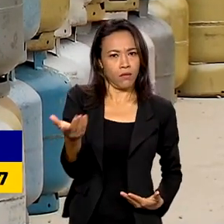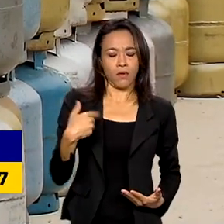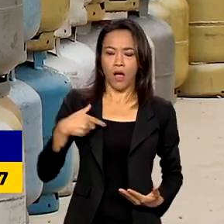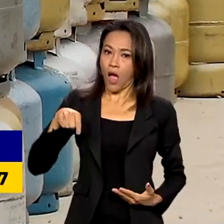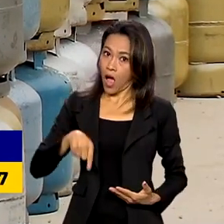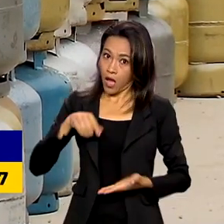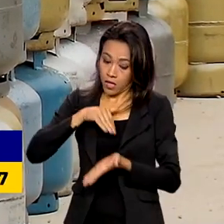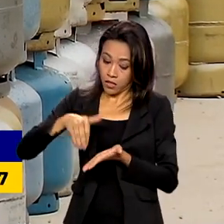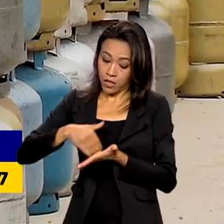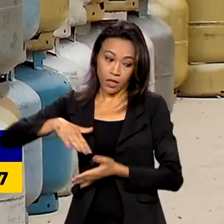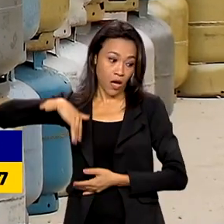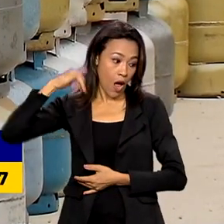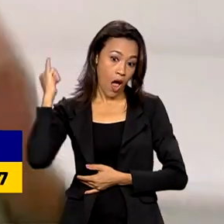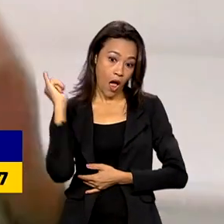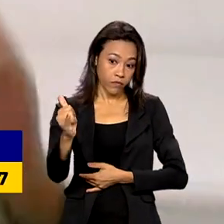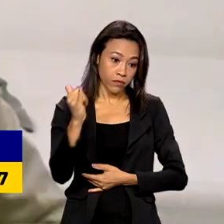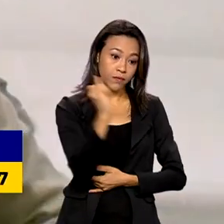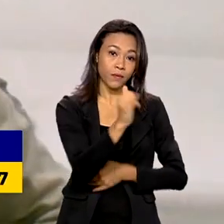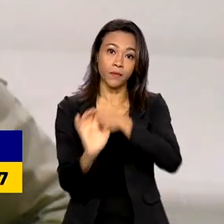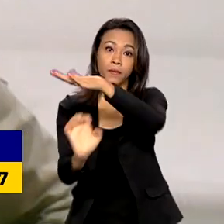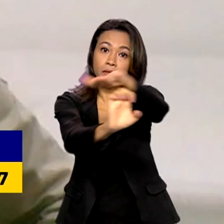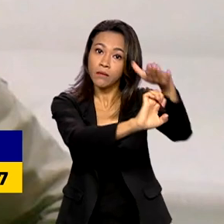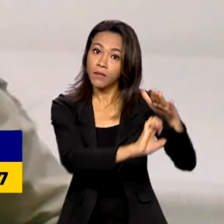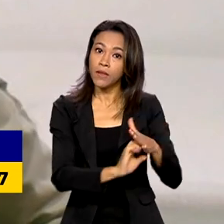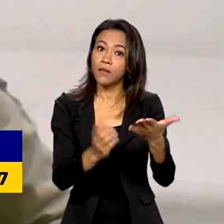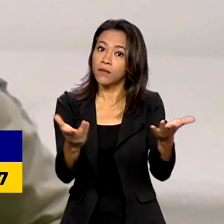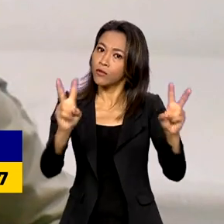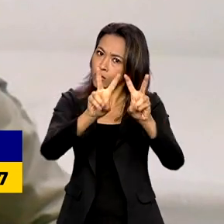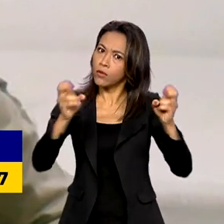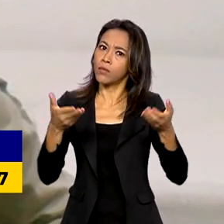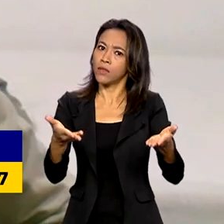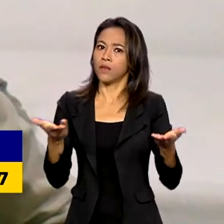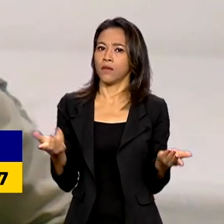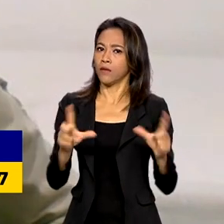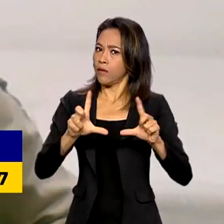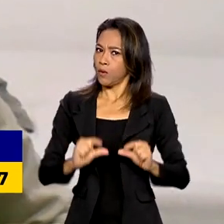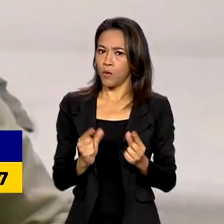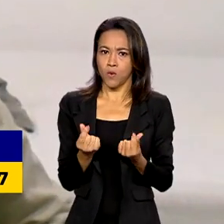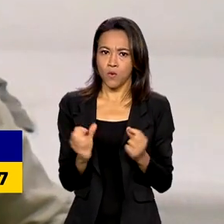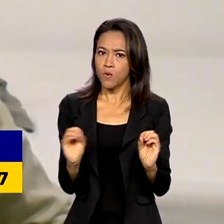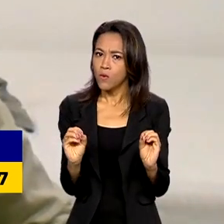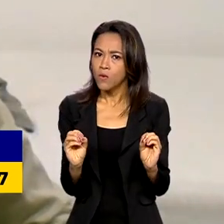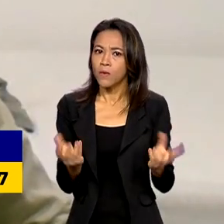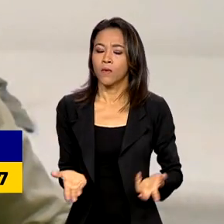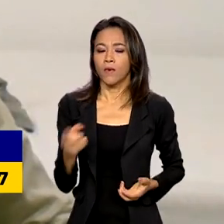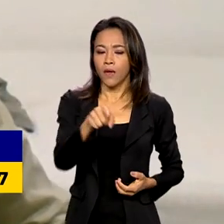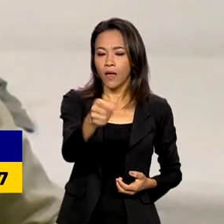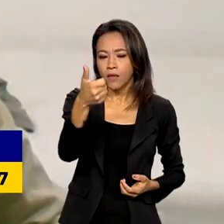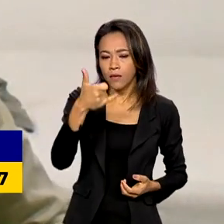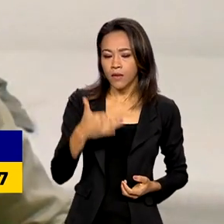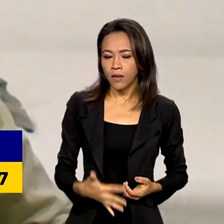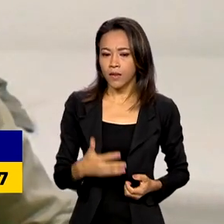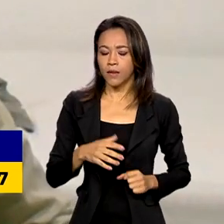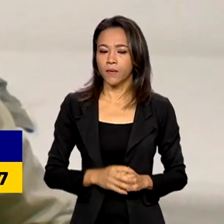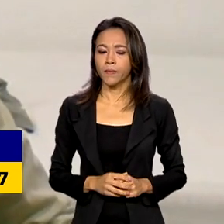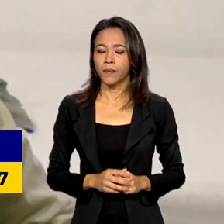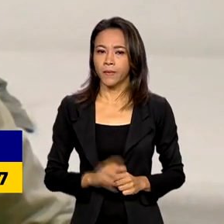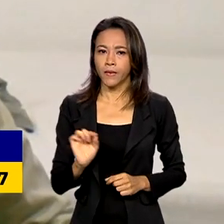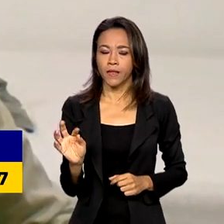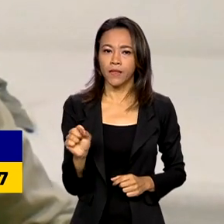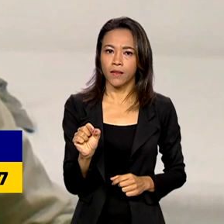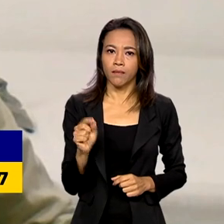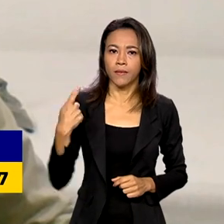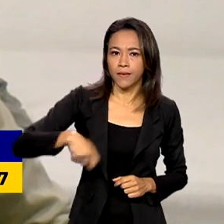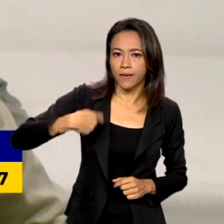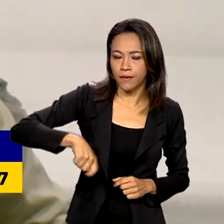as distribuidoras. O que se sabe, né, é isso que reverte essa questão de maior dramaticidade e